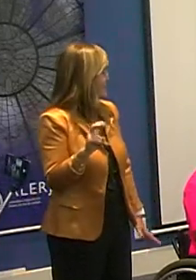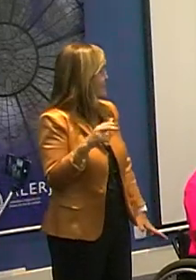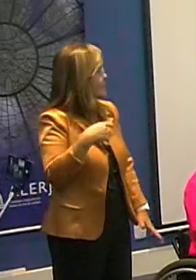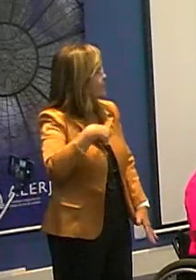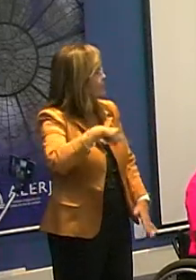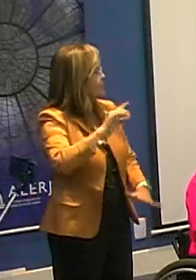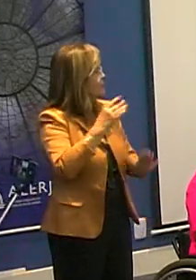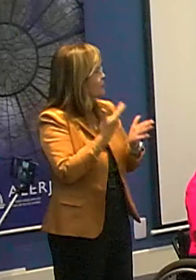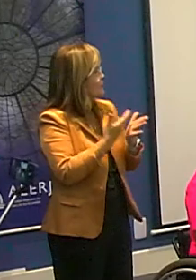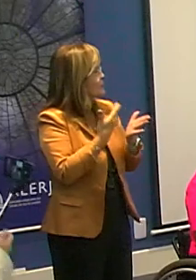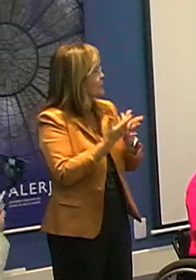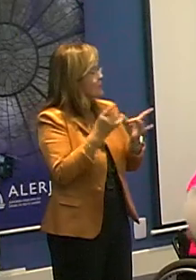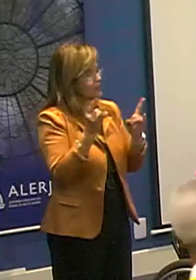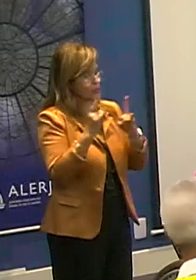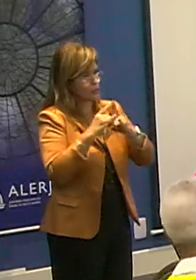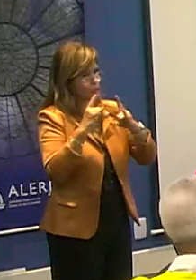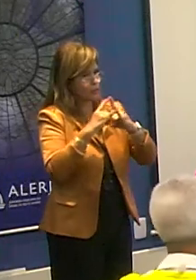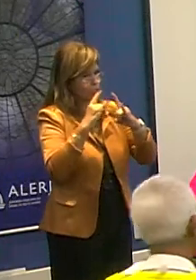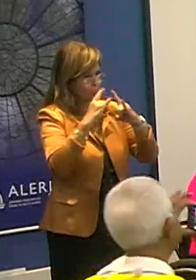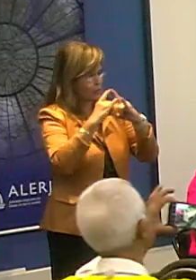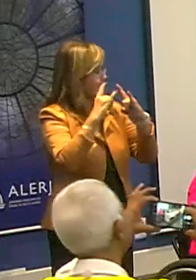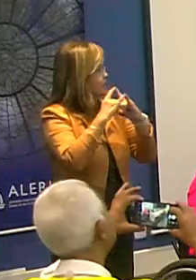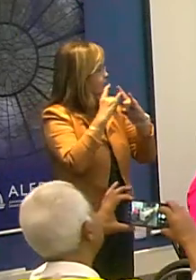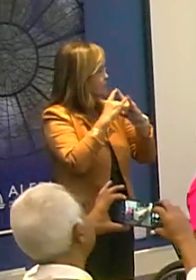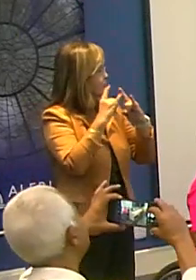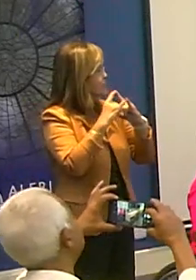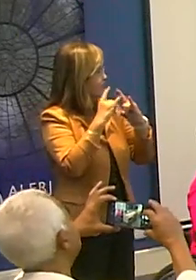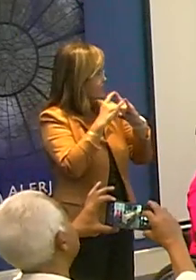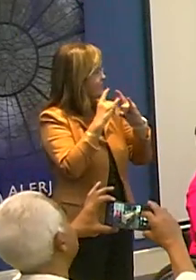Colégio Surdos e Mudos, que é ao lado da minha